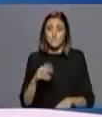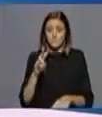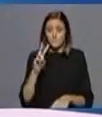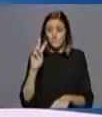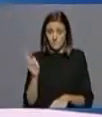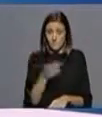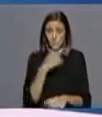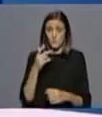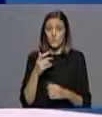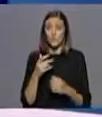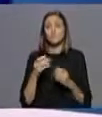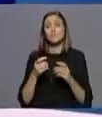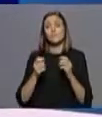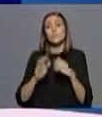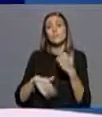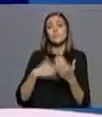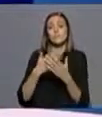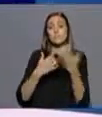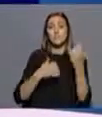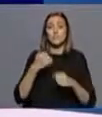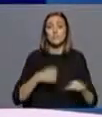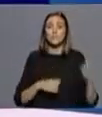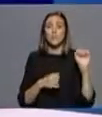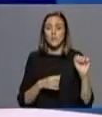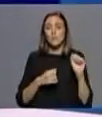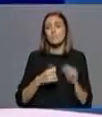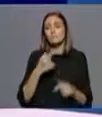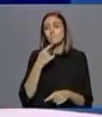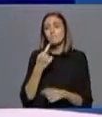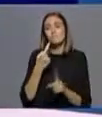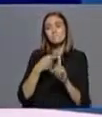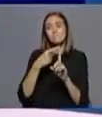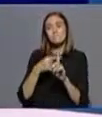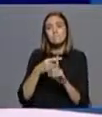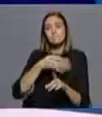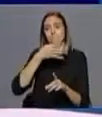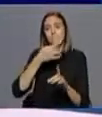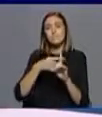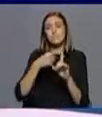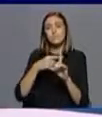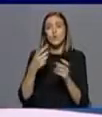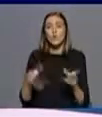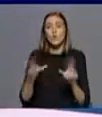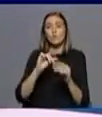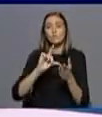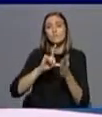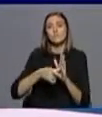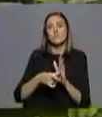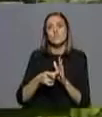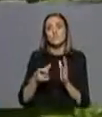entre os governos da região e da República no apoio a novos projetos empresariais.